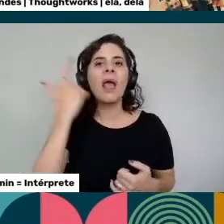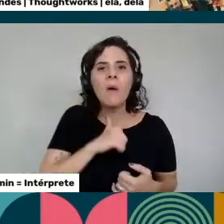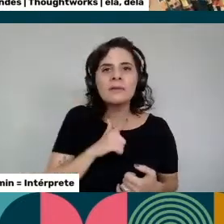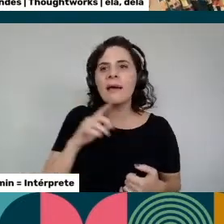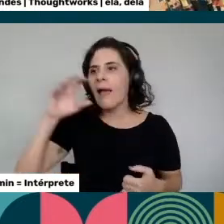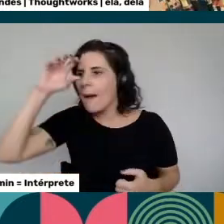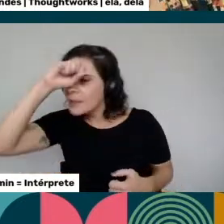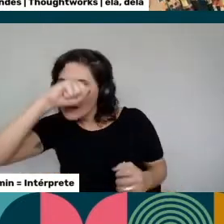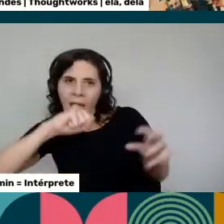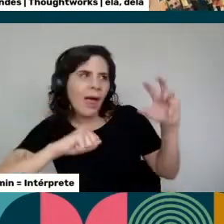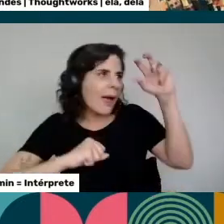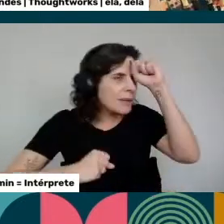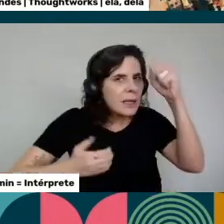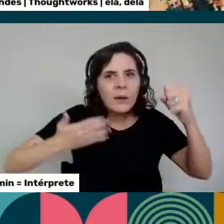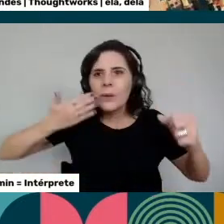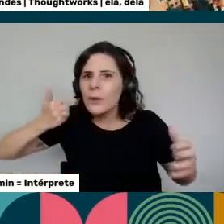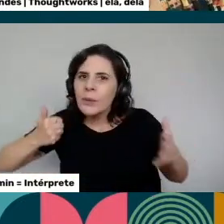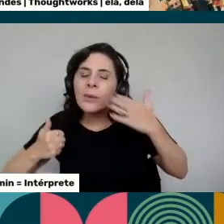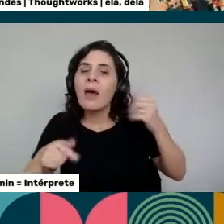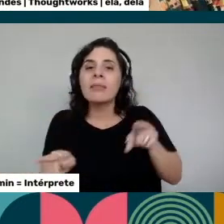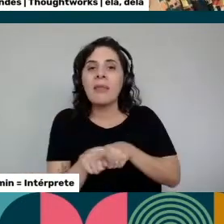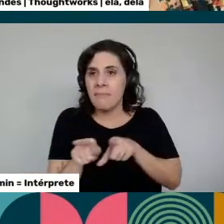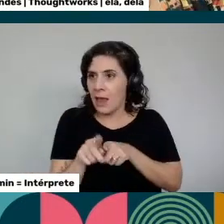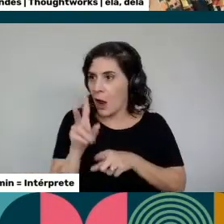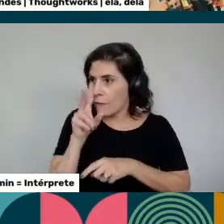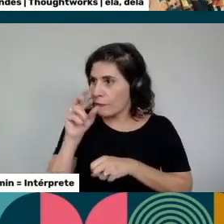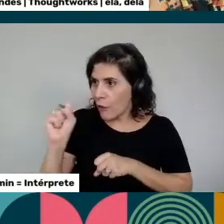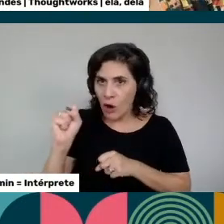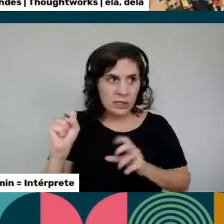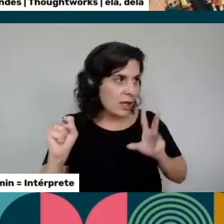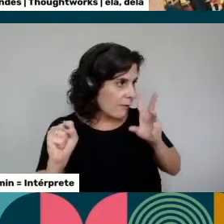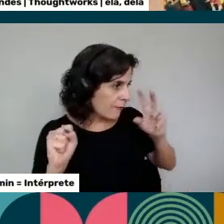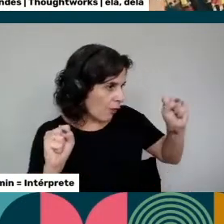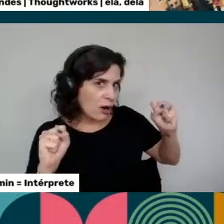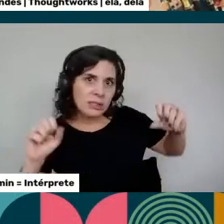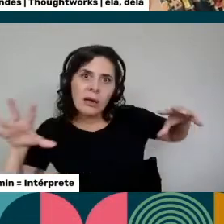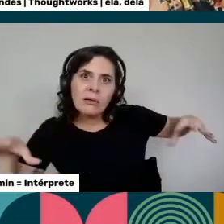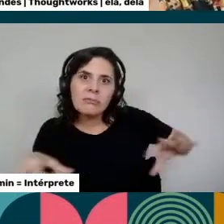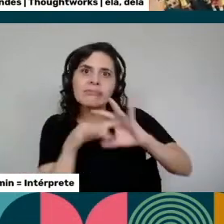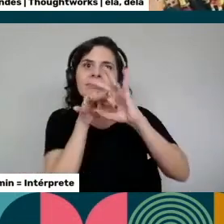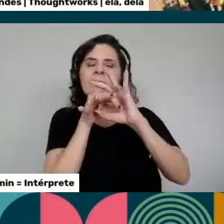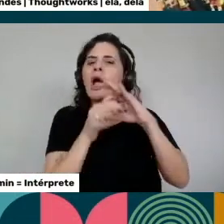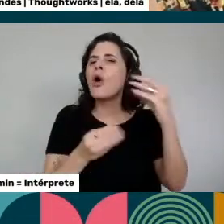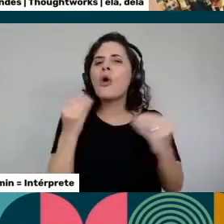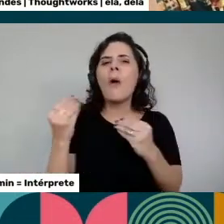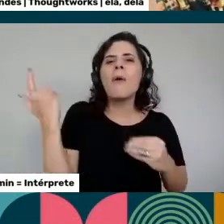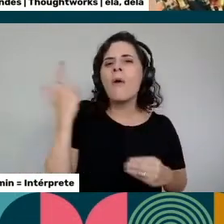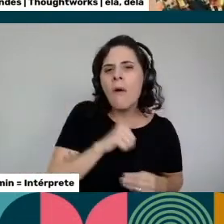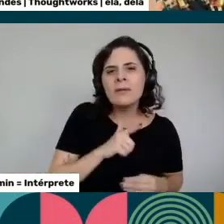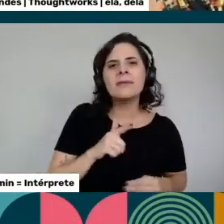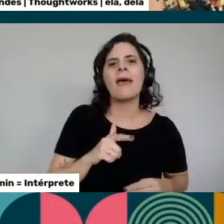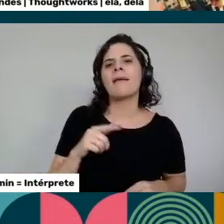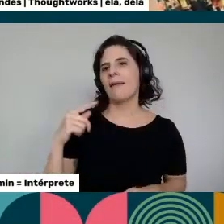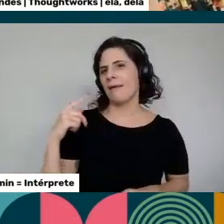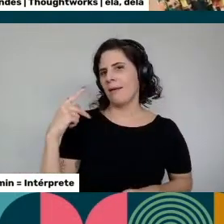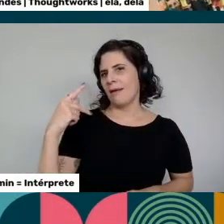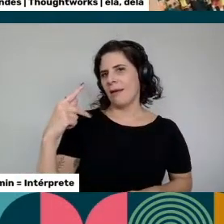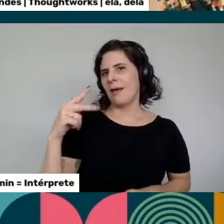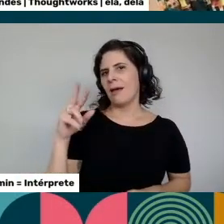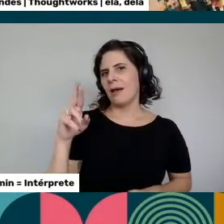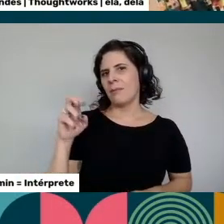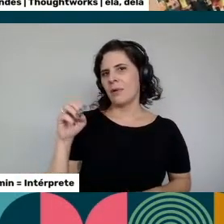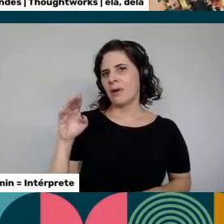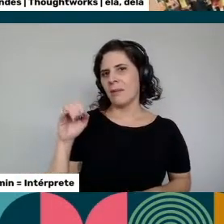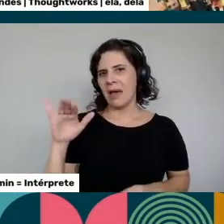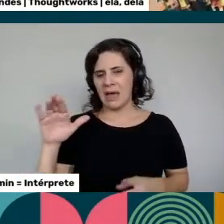isso, é somar força, né? Como é que a gente pode, junto com a programaria, com a UXMP,